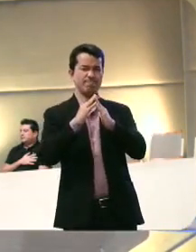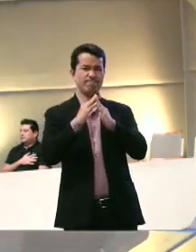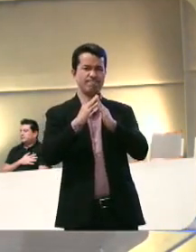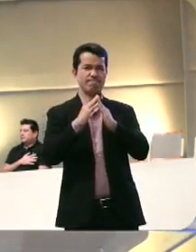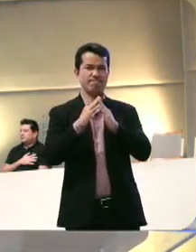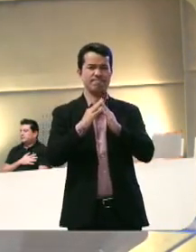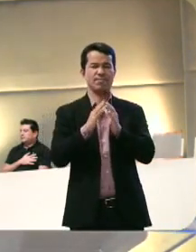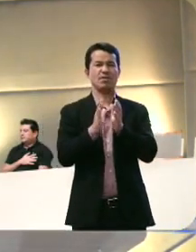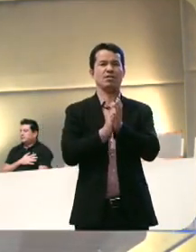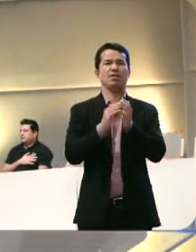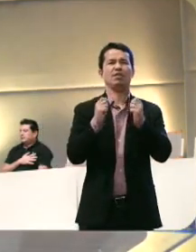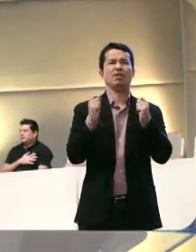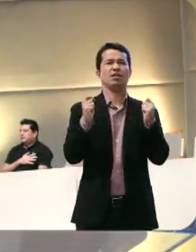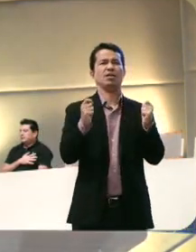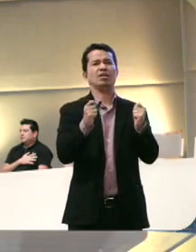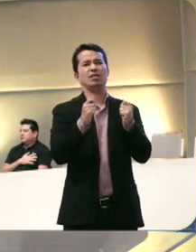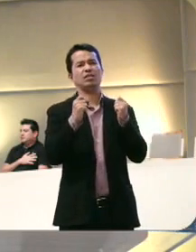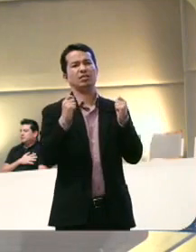Aleluia.